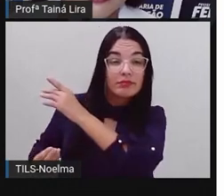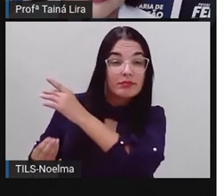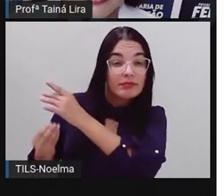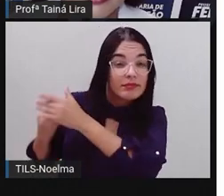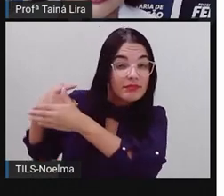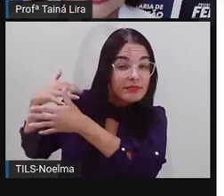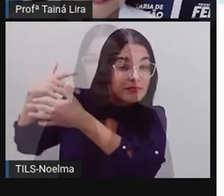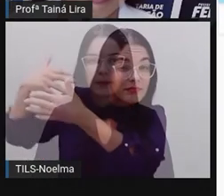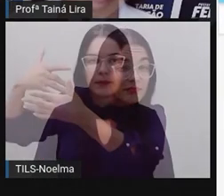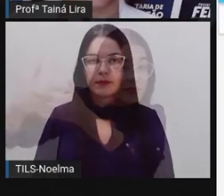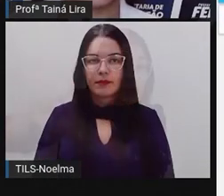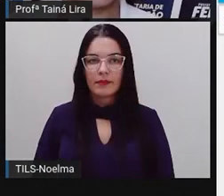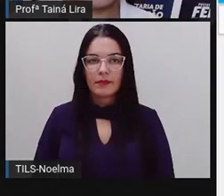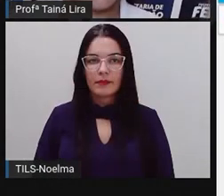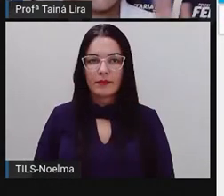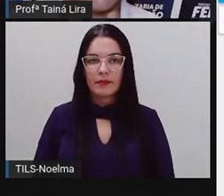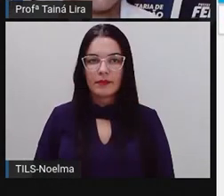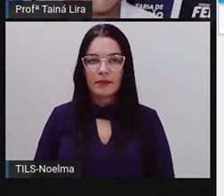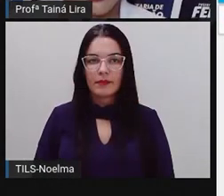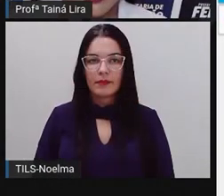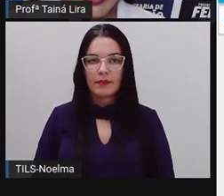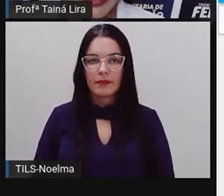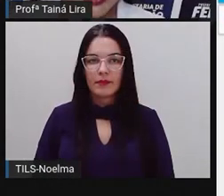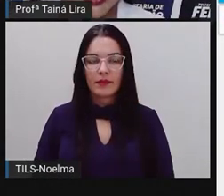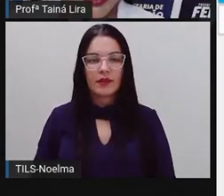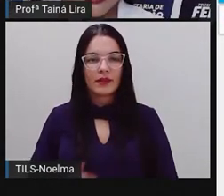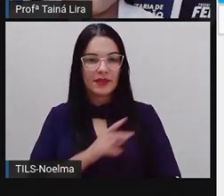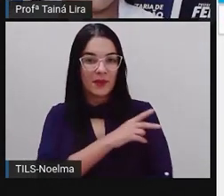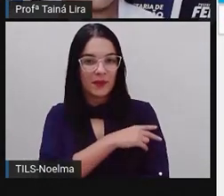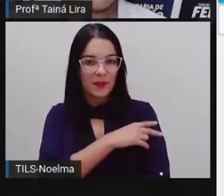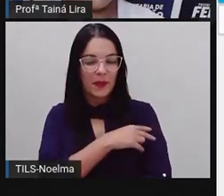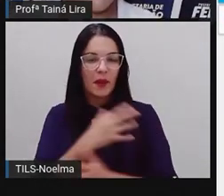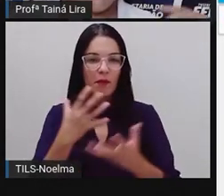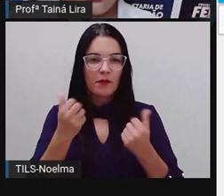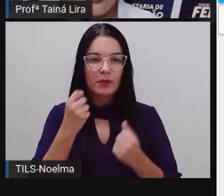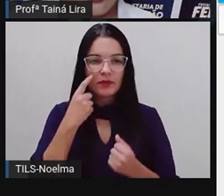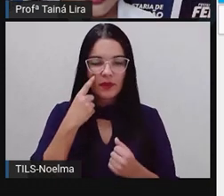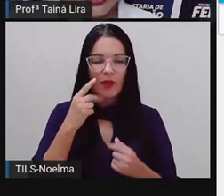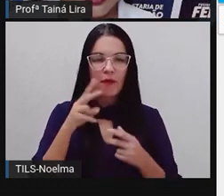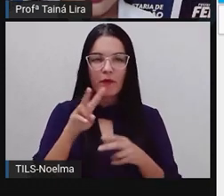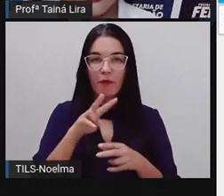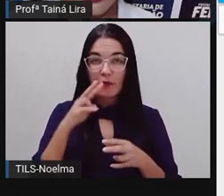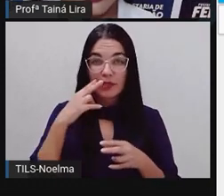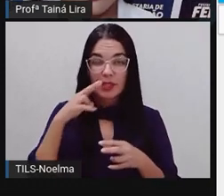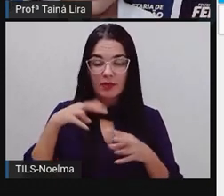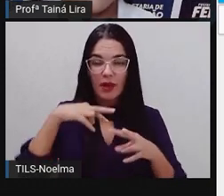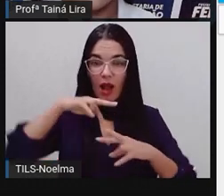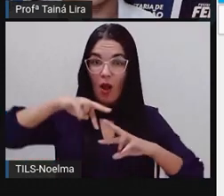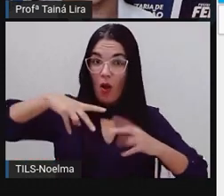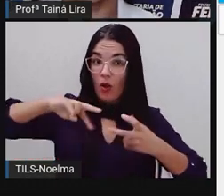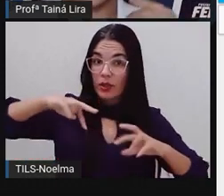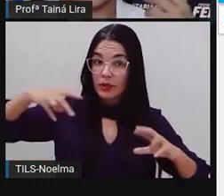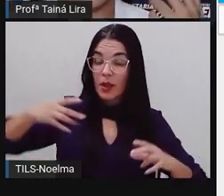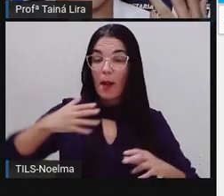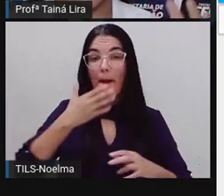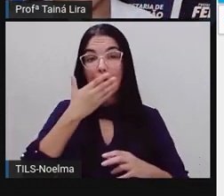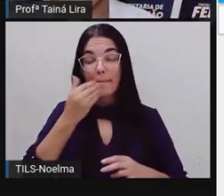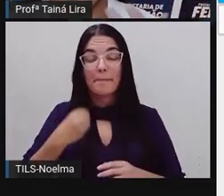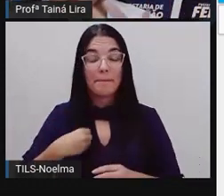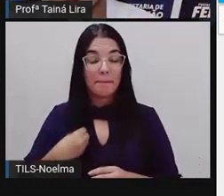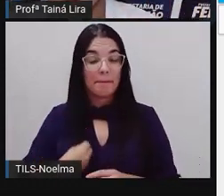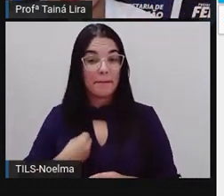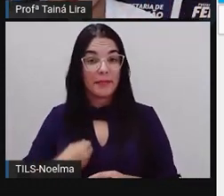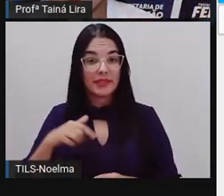africana certo segundo ano Então vamos lá brincar um pouquinho vocês viram lá roda de capoeira que é muito